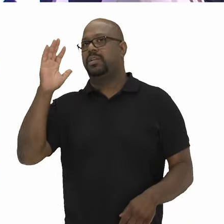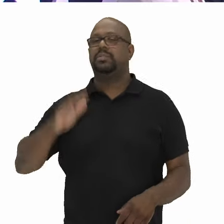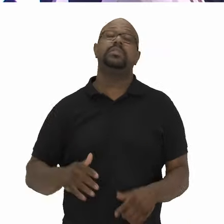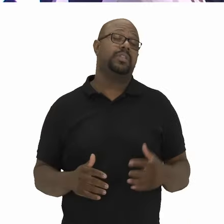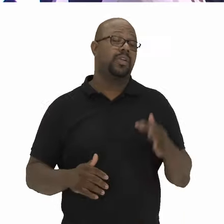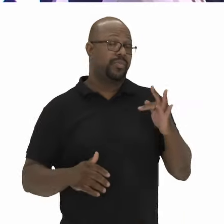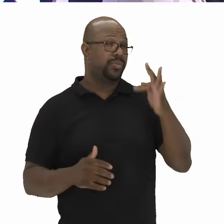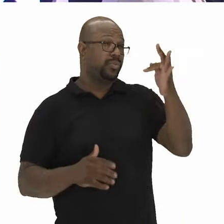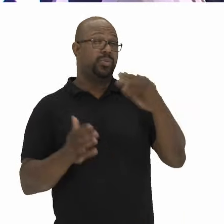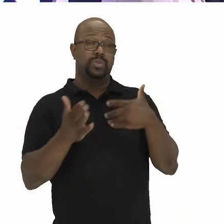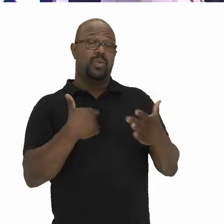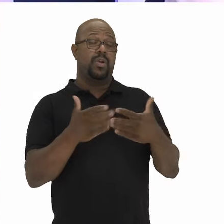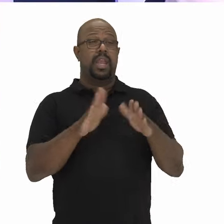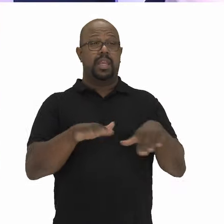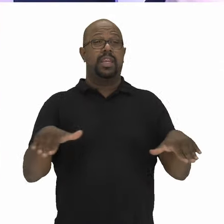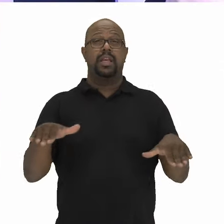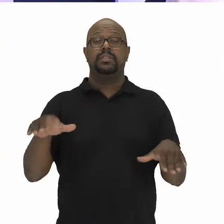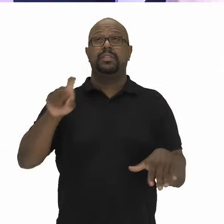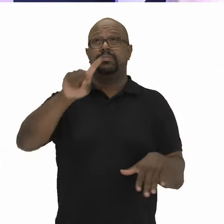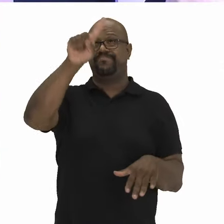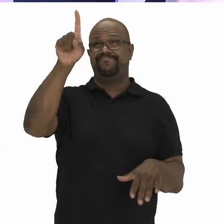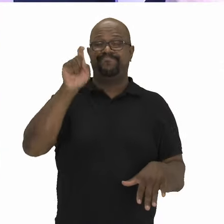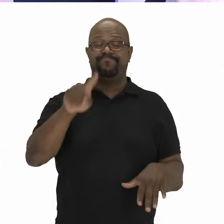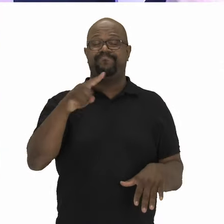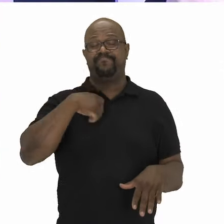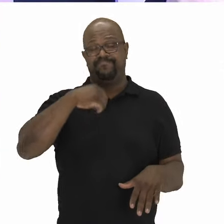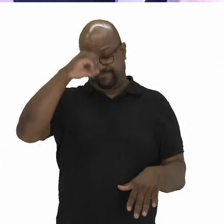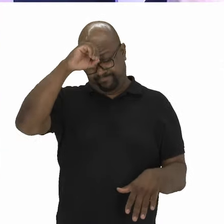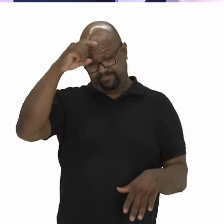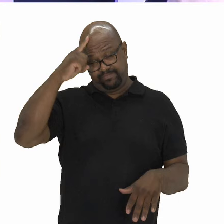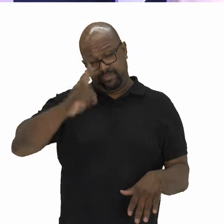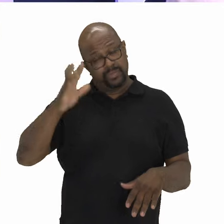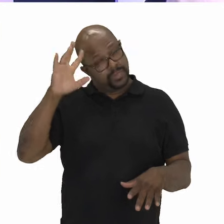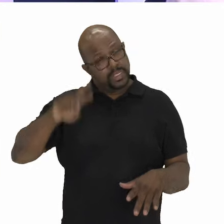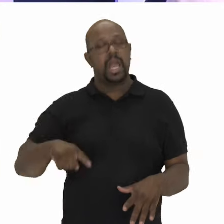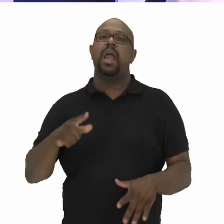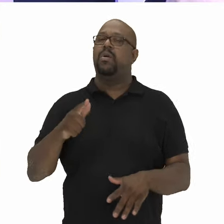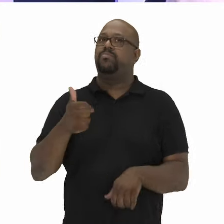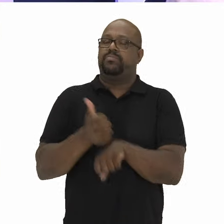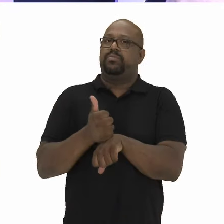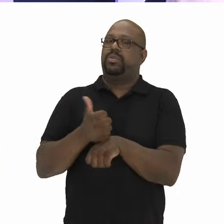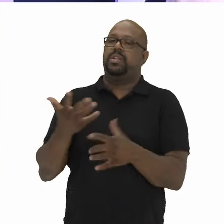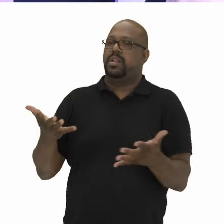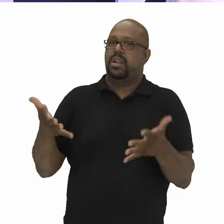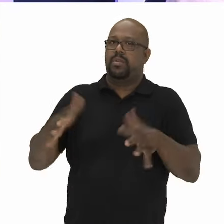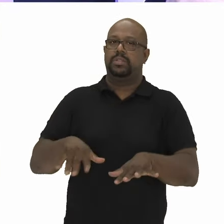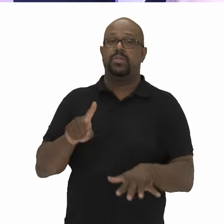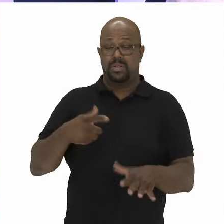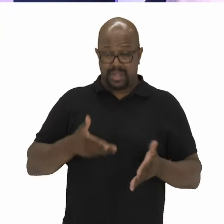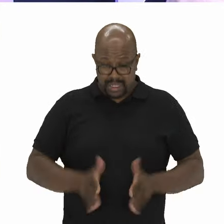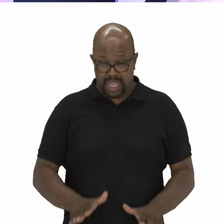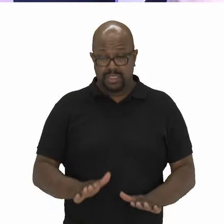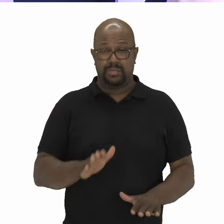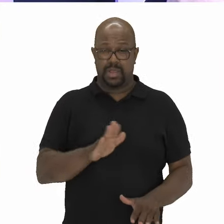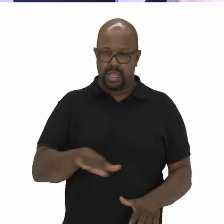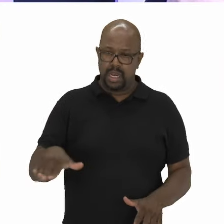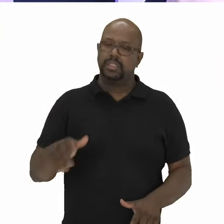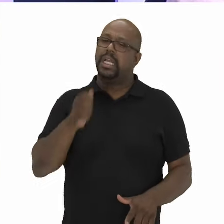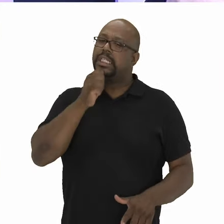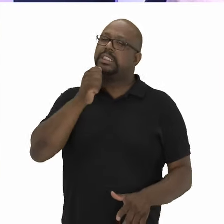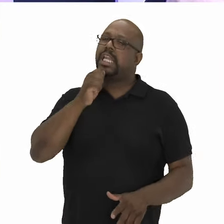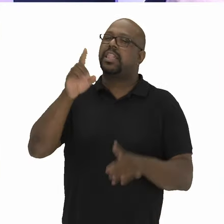isso é o futuro de qualquer criança é inag isso é um dos princípios da inclusão você não você quando nasce